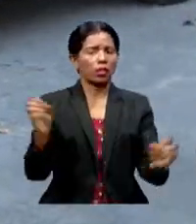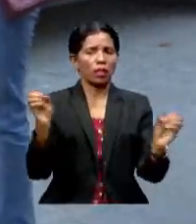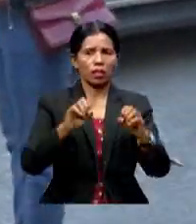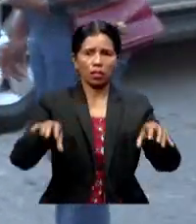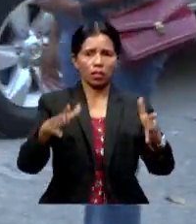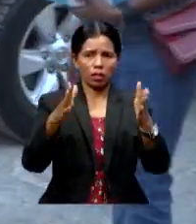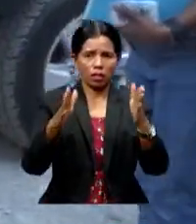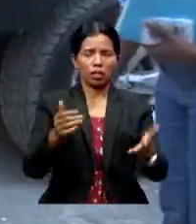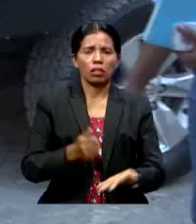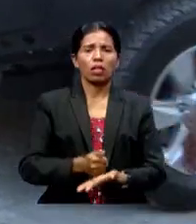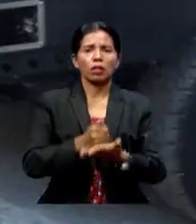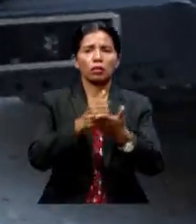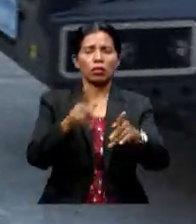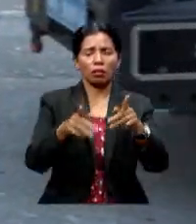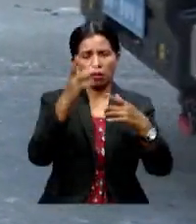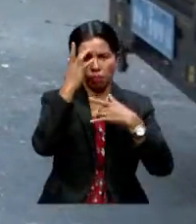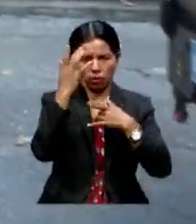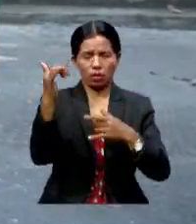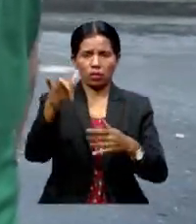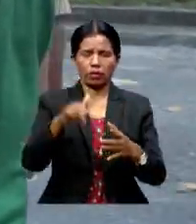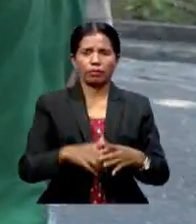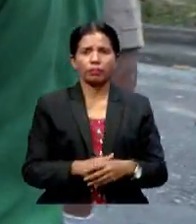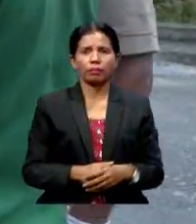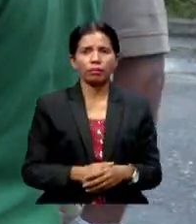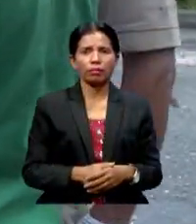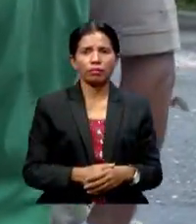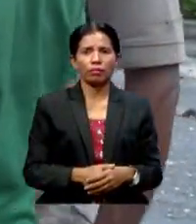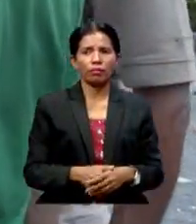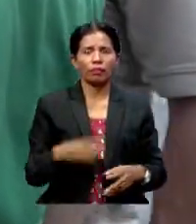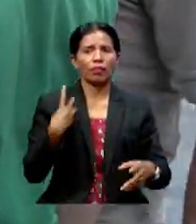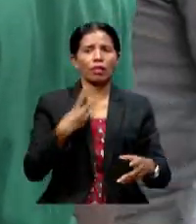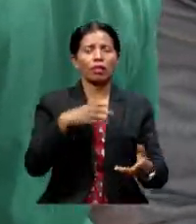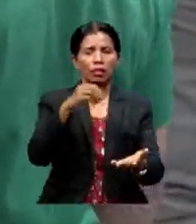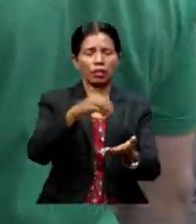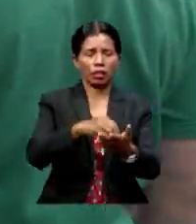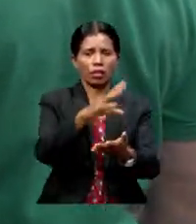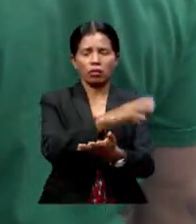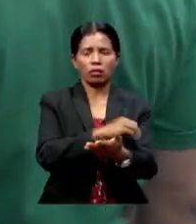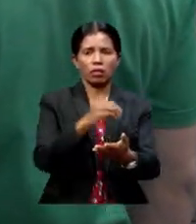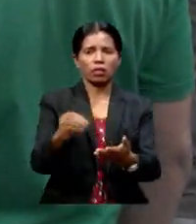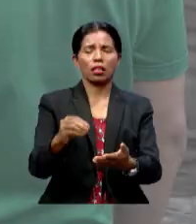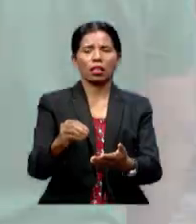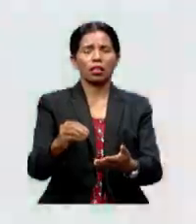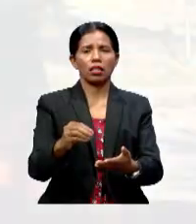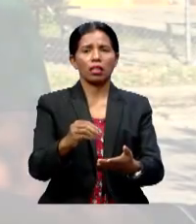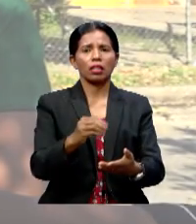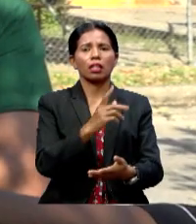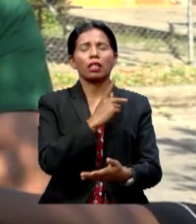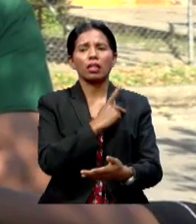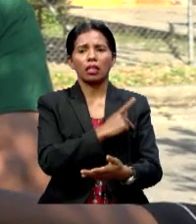humanos a tu atender paciente Sira. Bem, eu admiti a clínica do Mintibar, moras